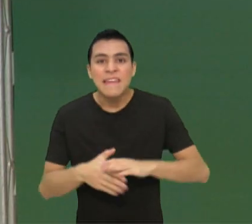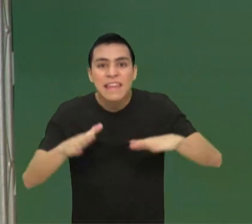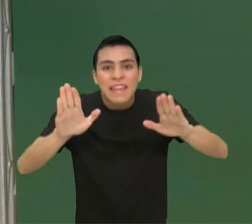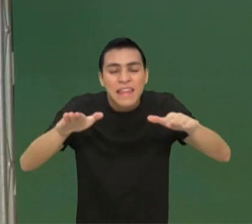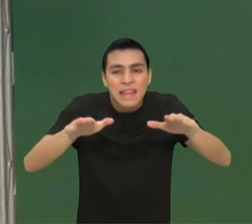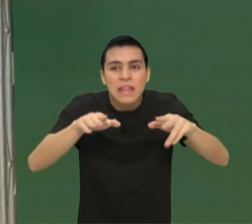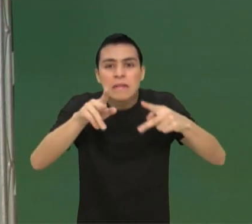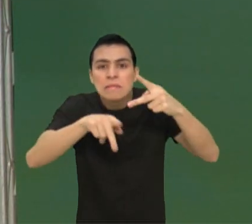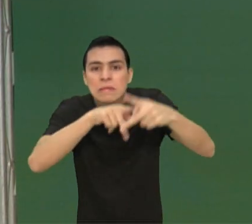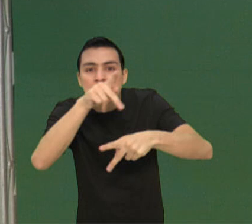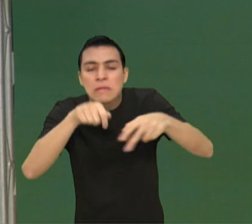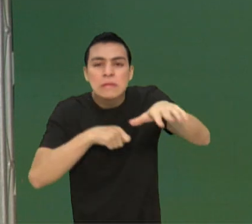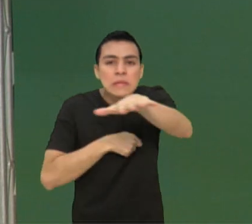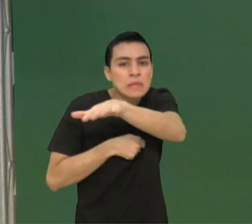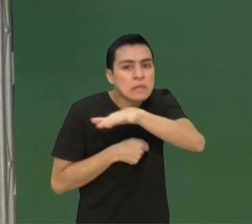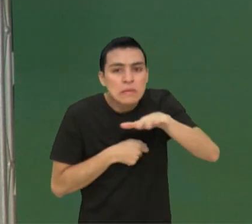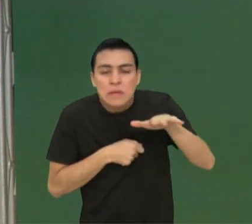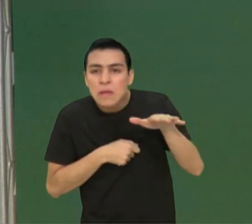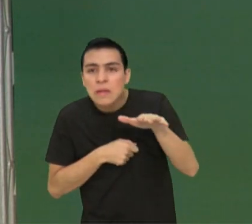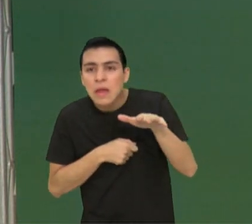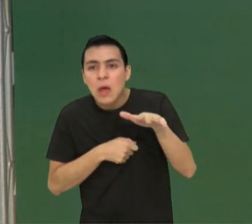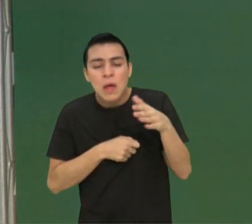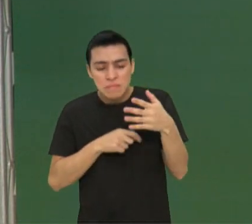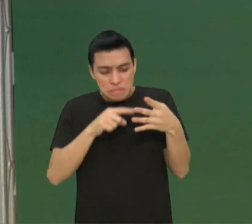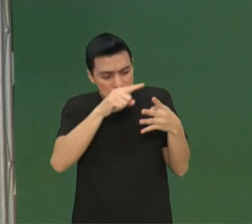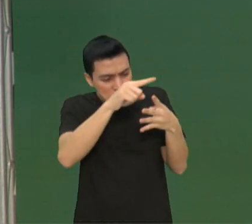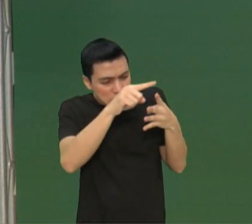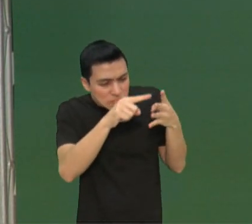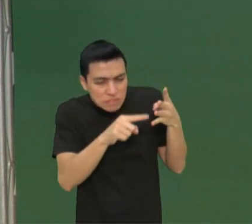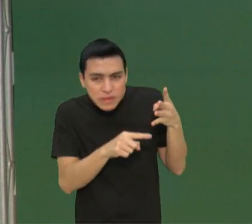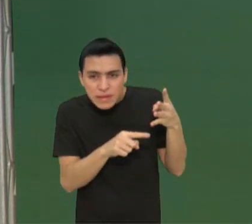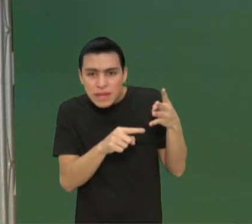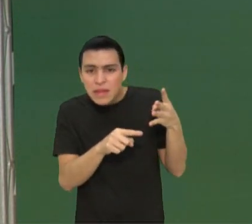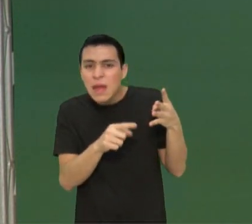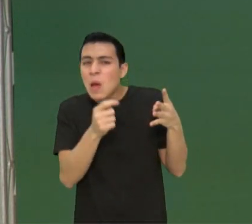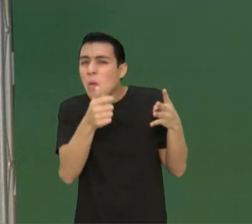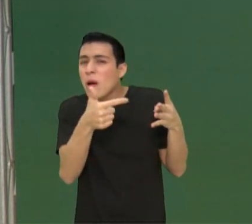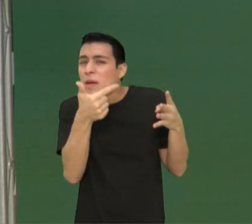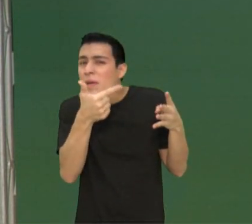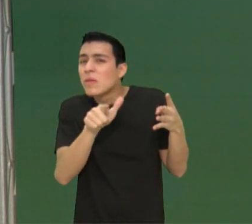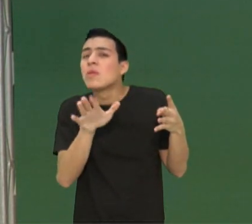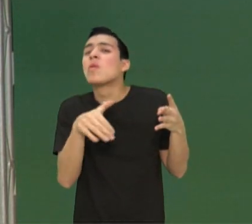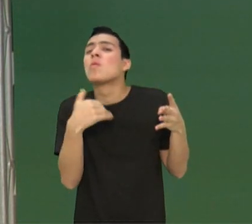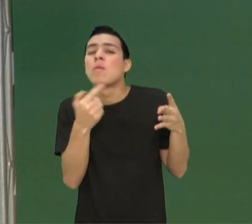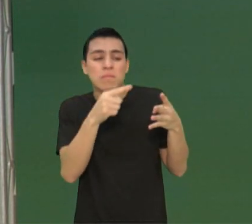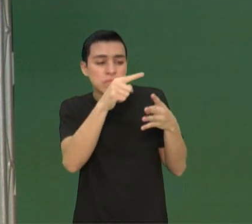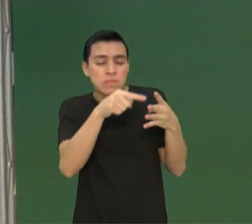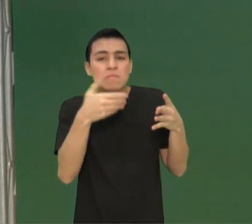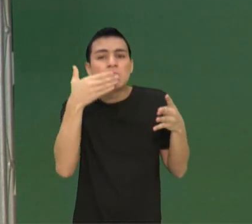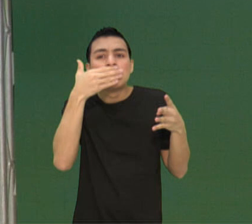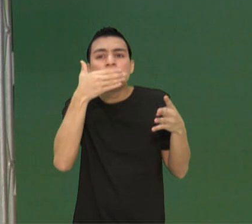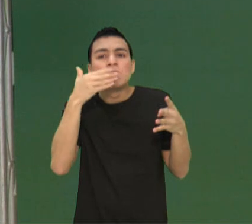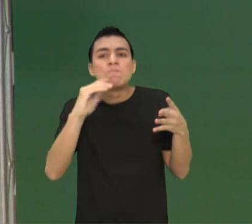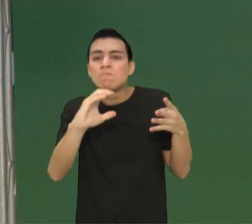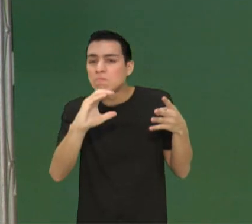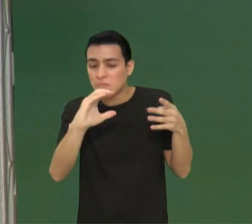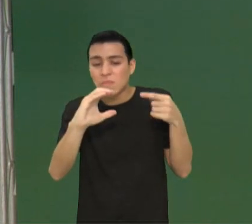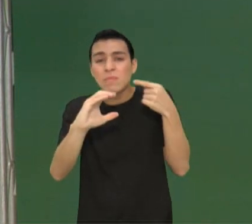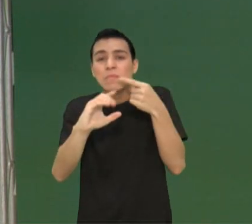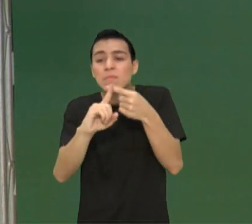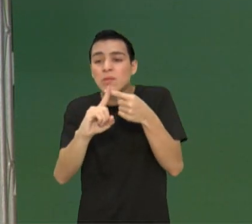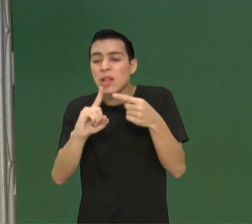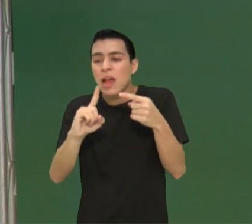Pessoal, o que quase não tem naquelas bebidas chamadas energéticos? Carboidratos, que são